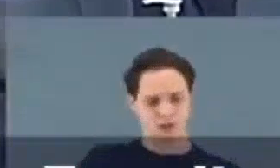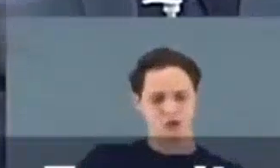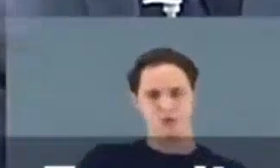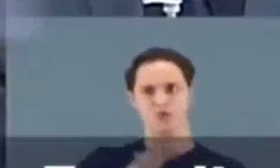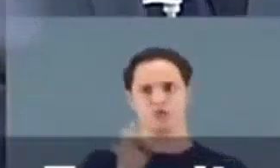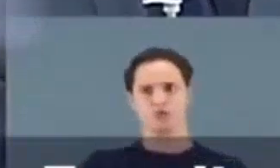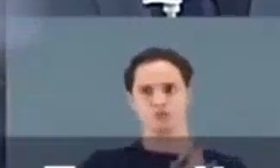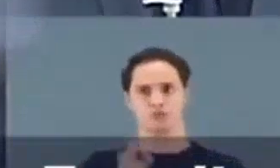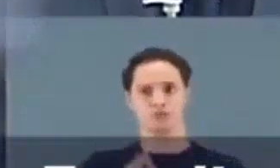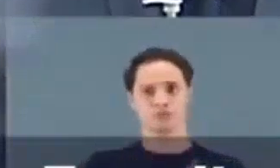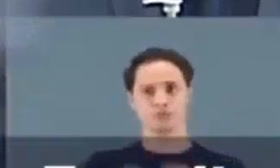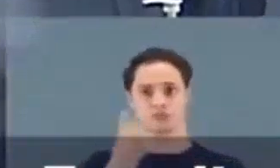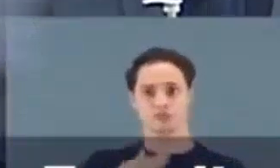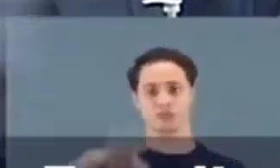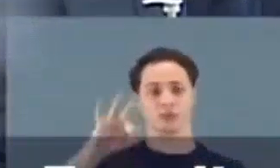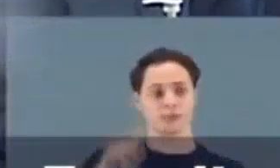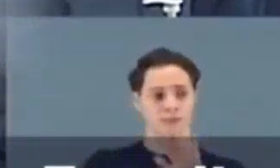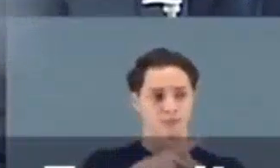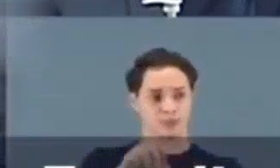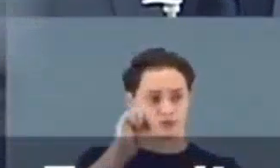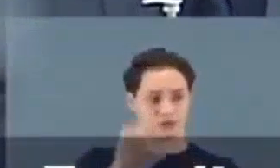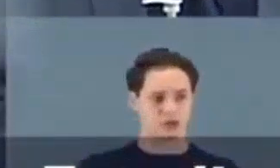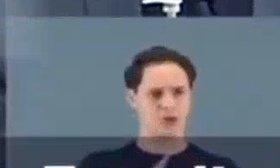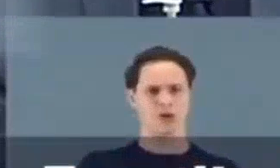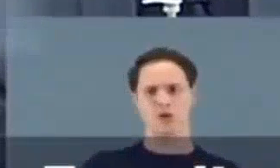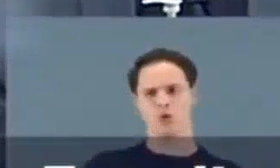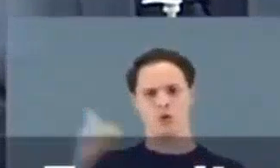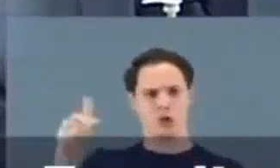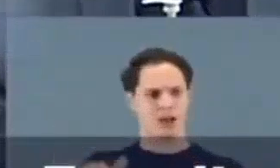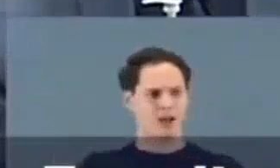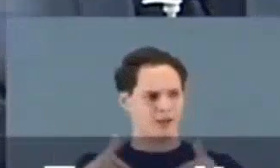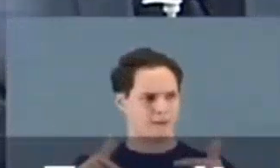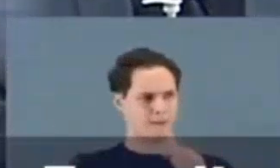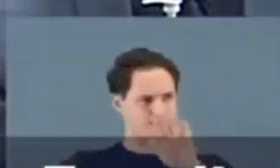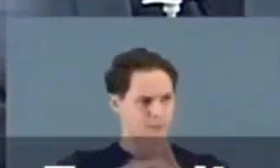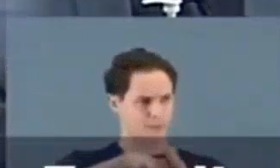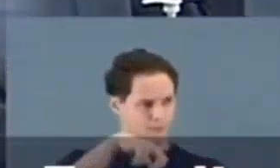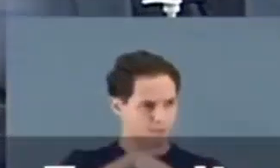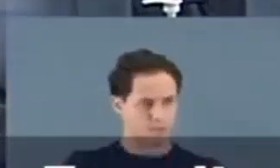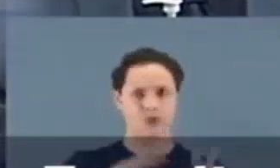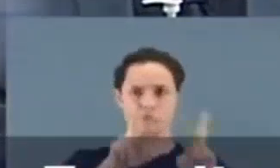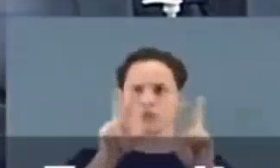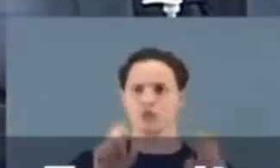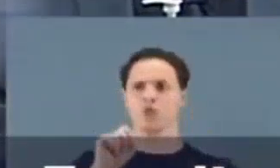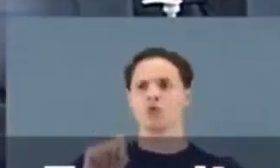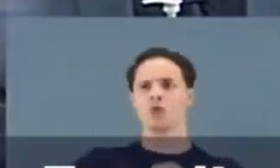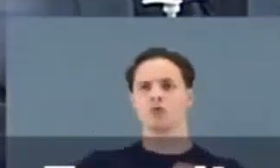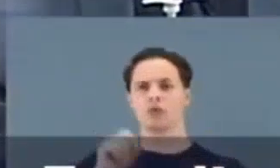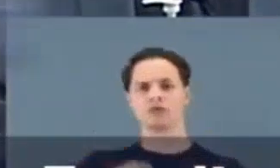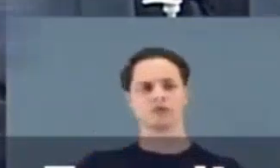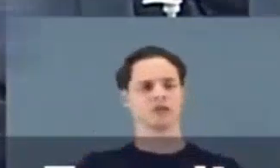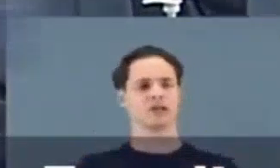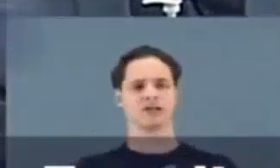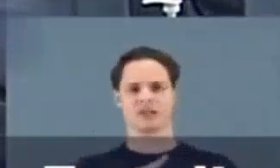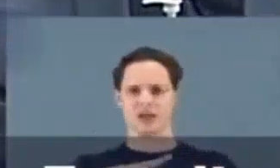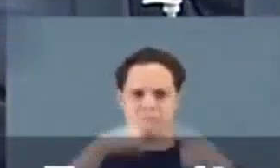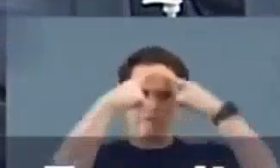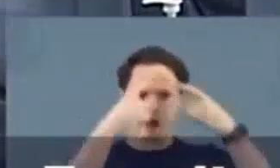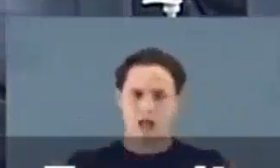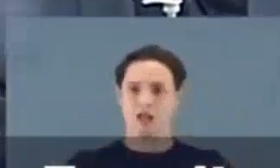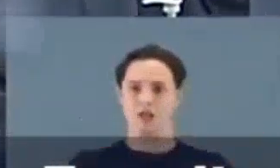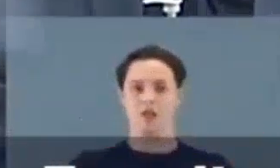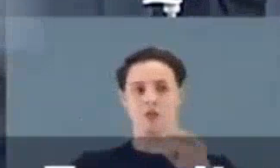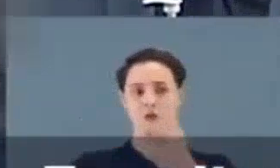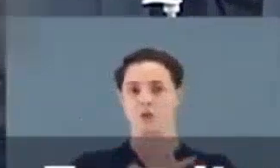Justiça Federal de Santa Catarina, uma outra ação penal que trata, inclusive, de agressão física nas costas